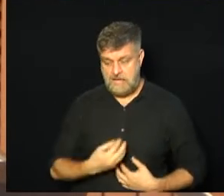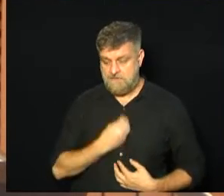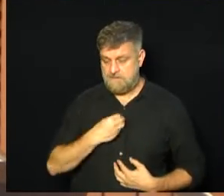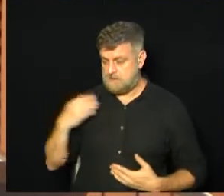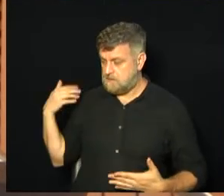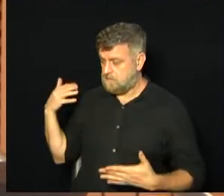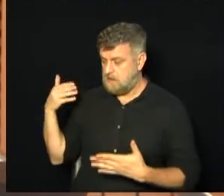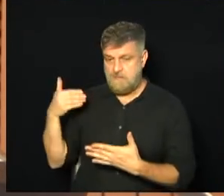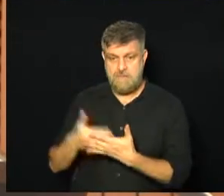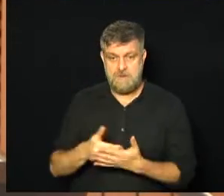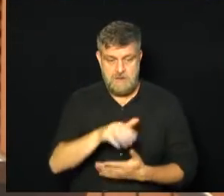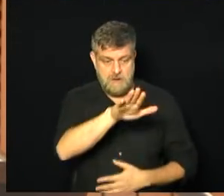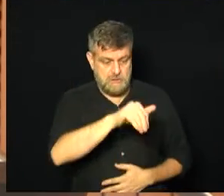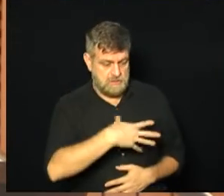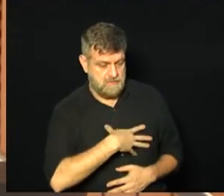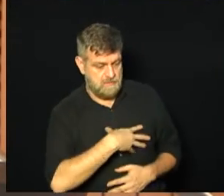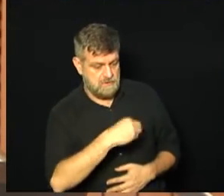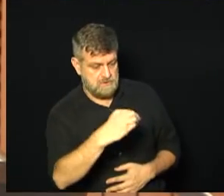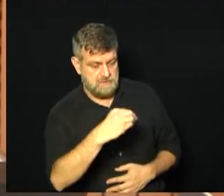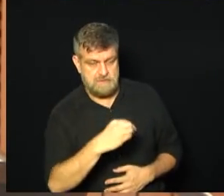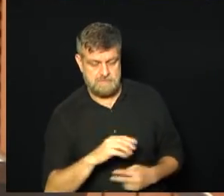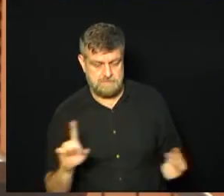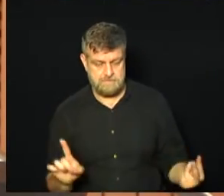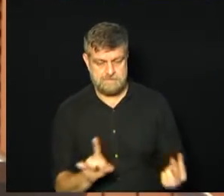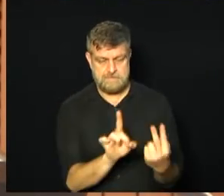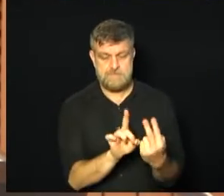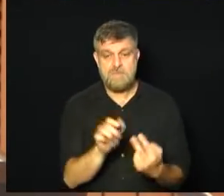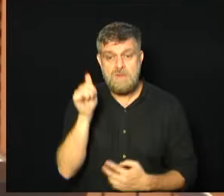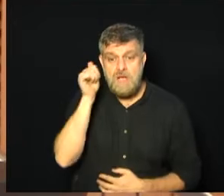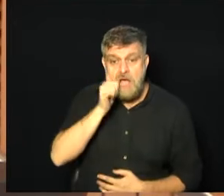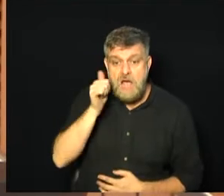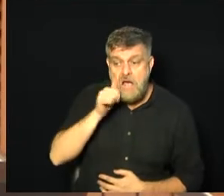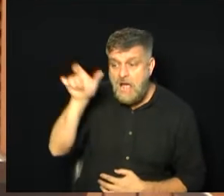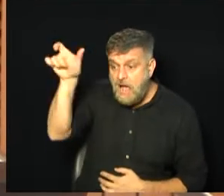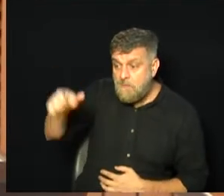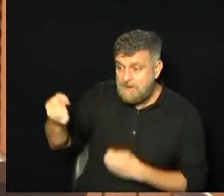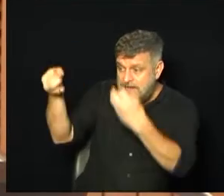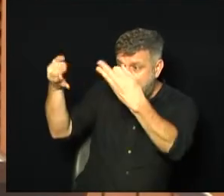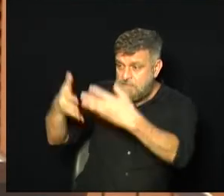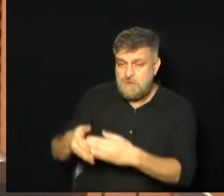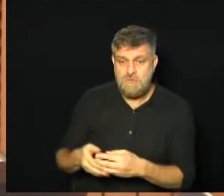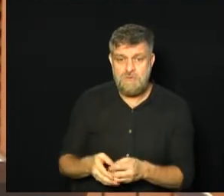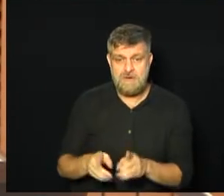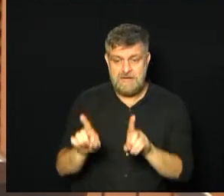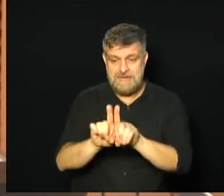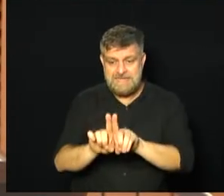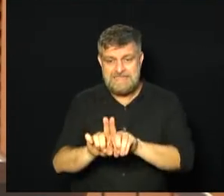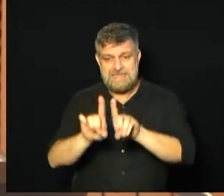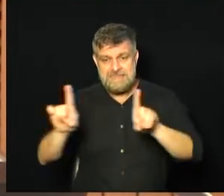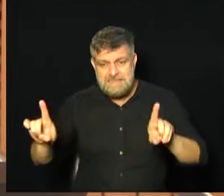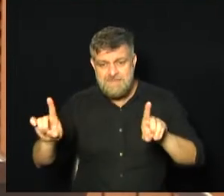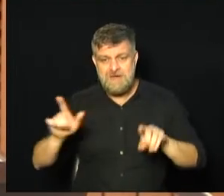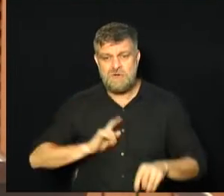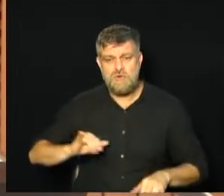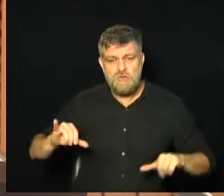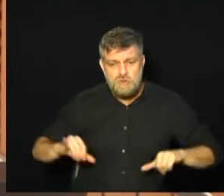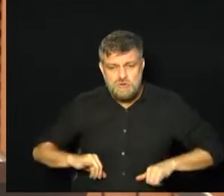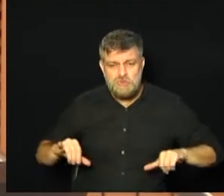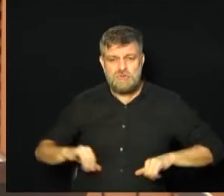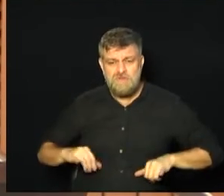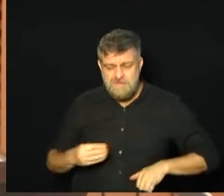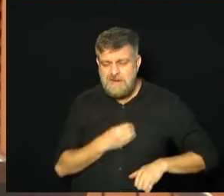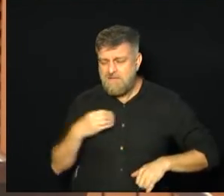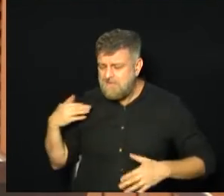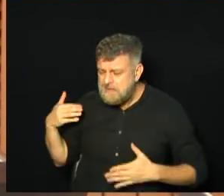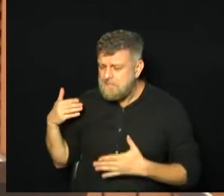noite em casa para os filhos, né? Que ela falou assim da questão dela, que ela acabou se separando do marido, que sofreu a vida toda, e que